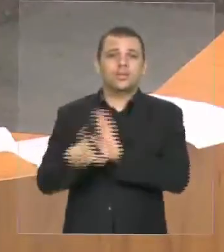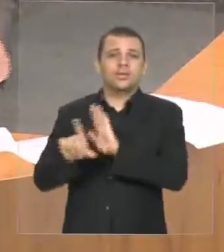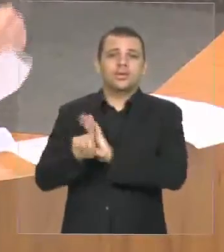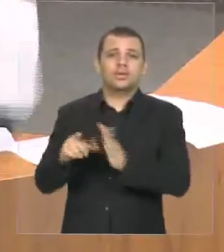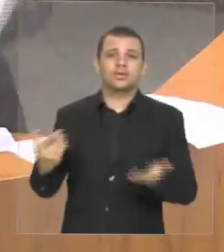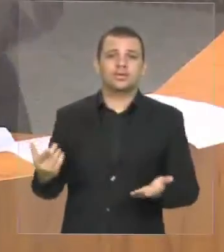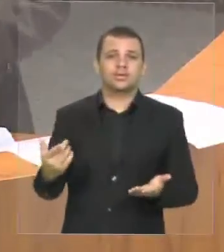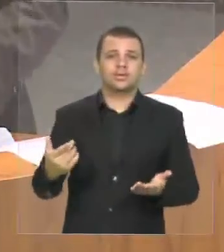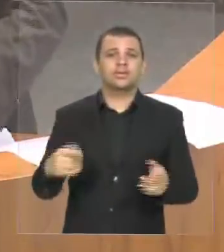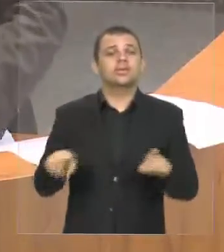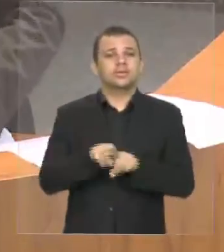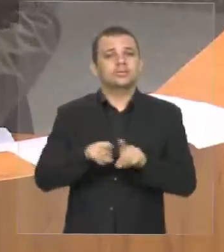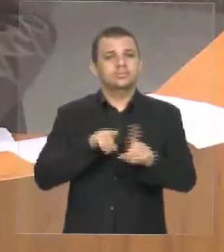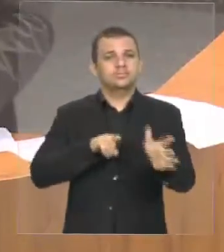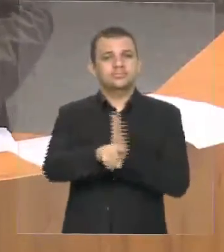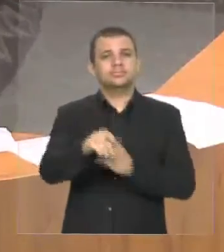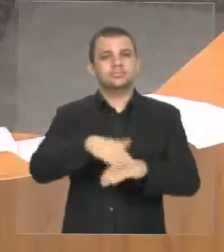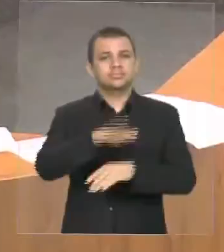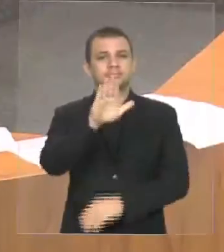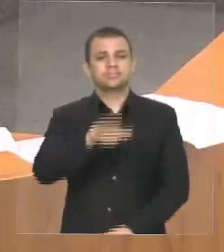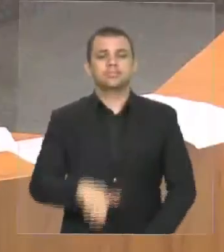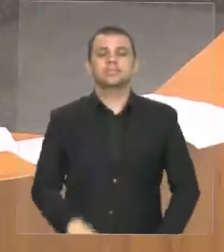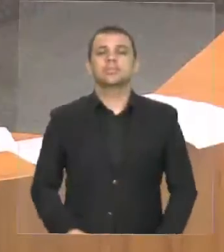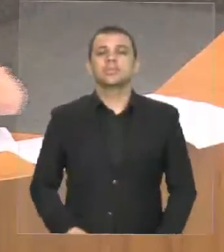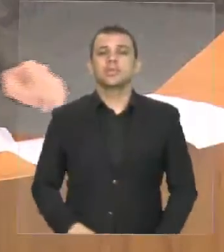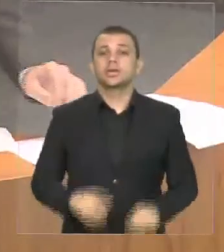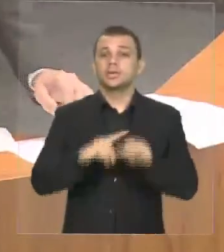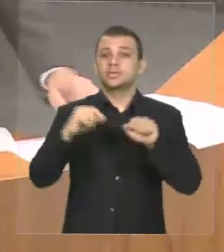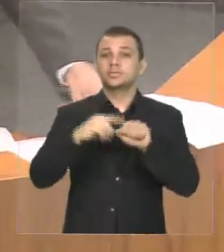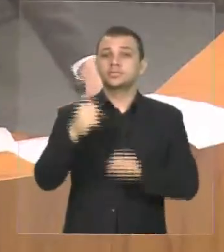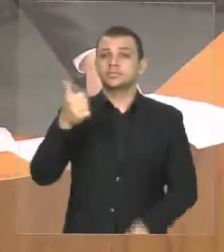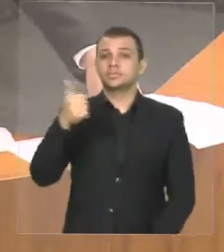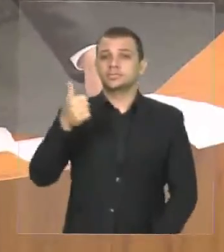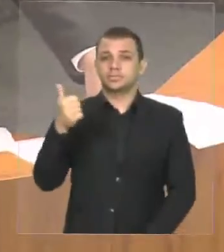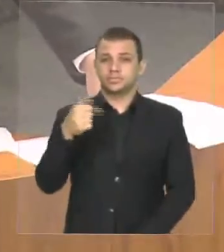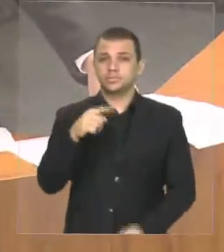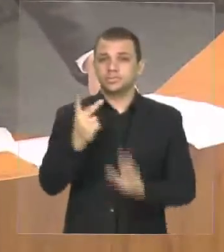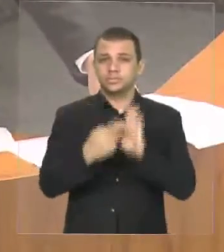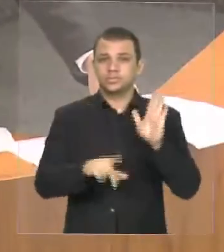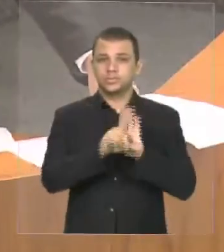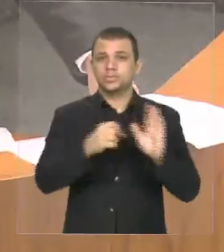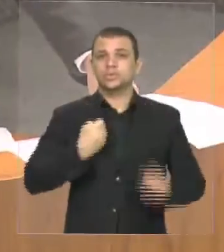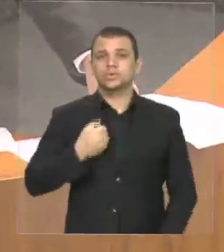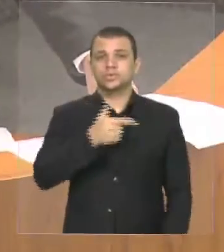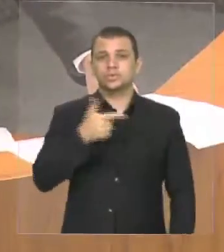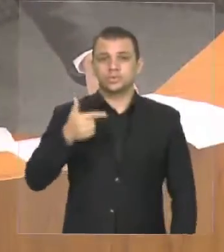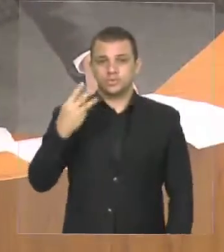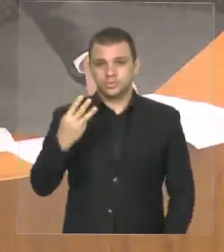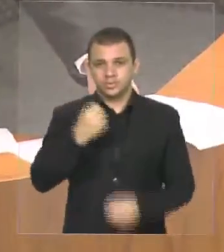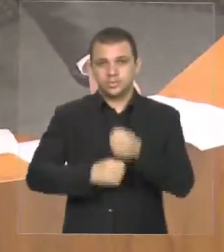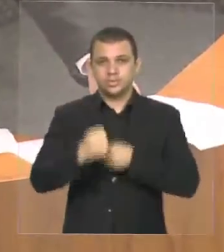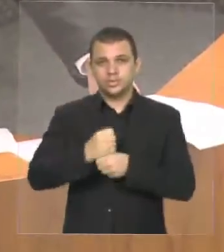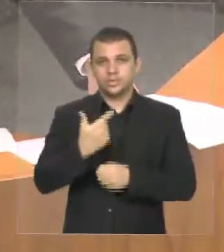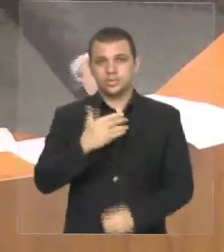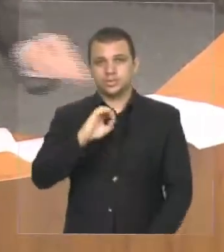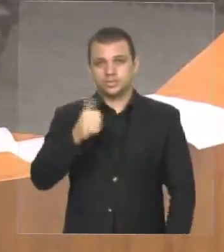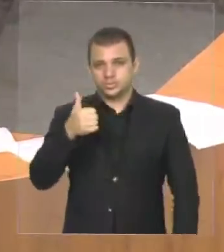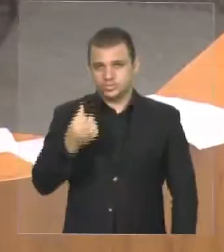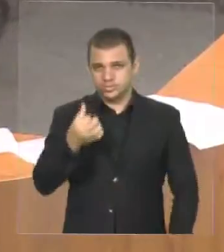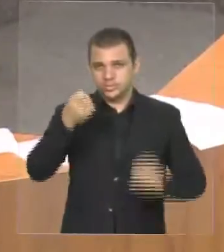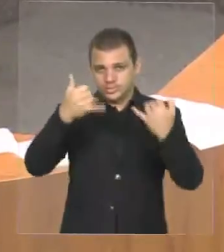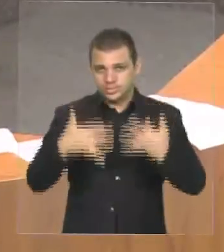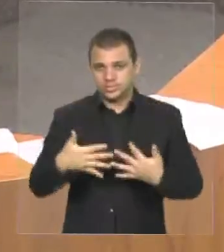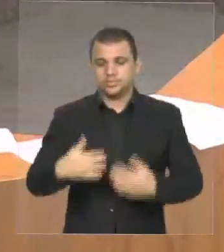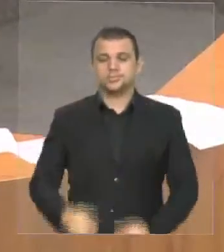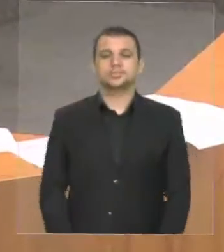mais além e indago a Vossa Excelência. No artigo 1º do projeto de lei 223 de 2016, diz o seguinte: